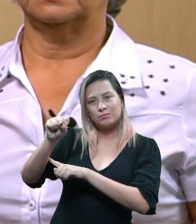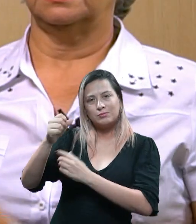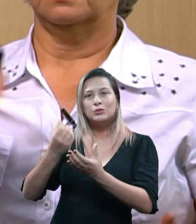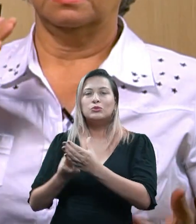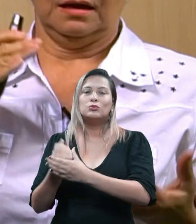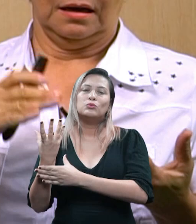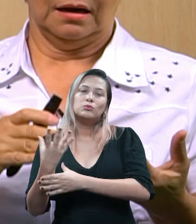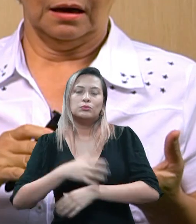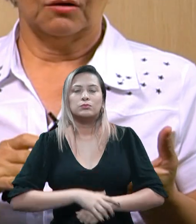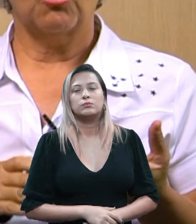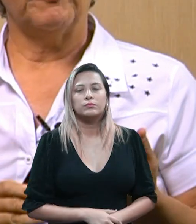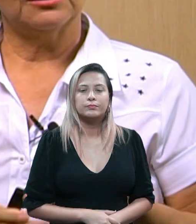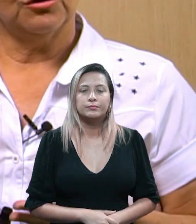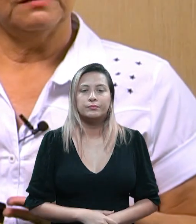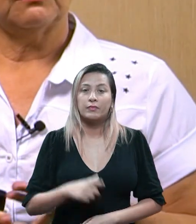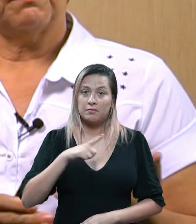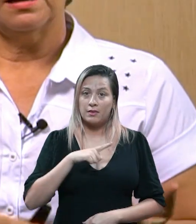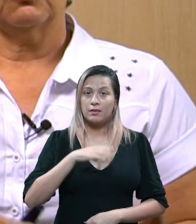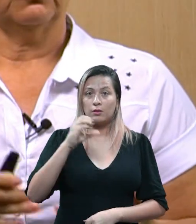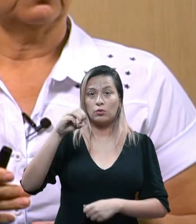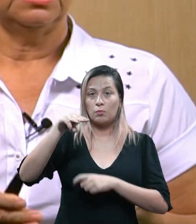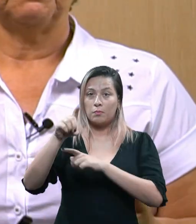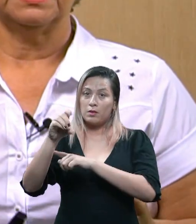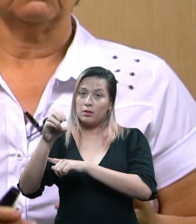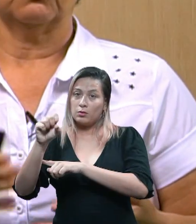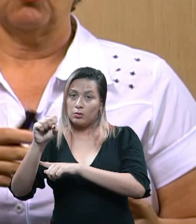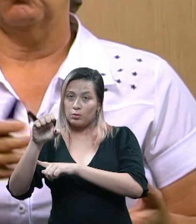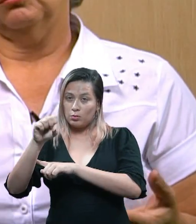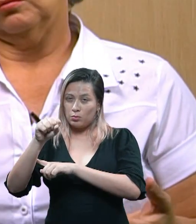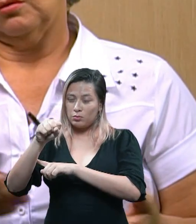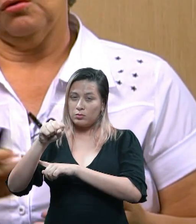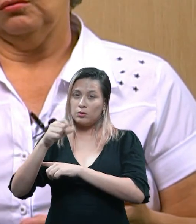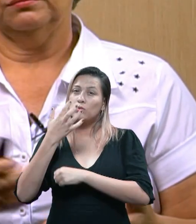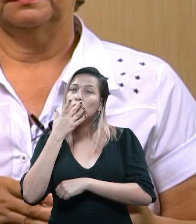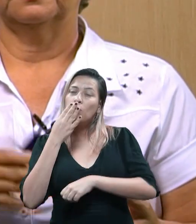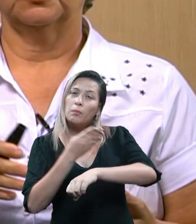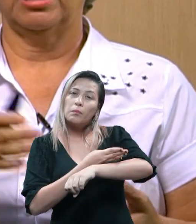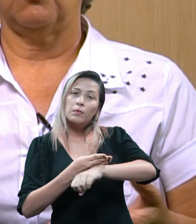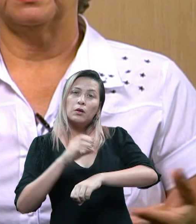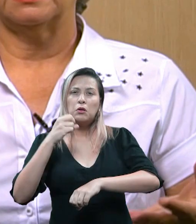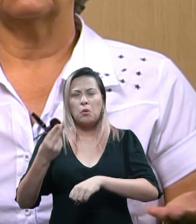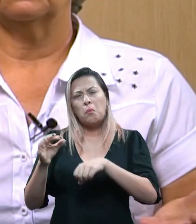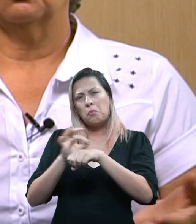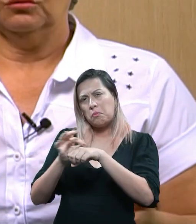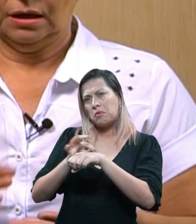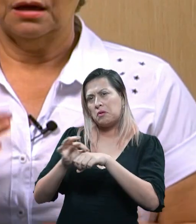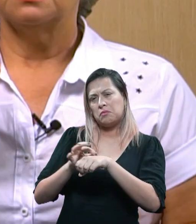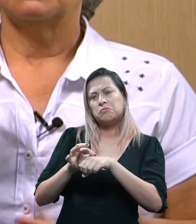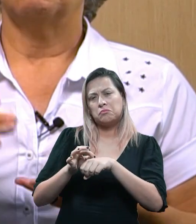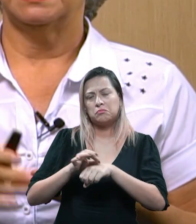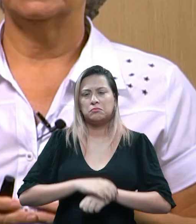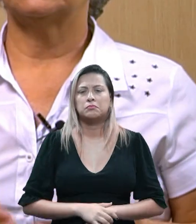vai ter comedões brancos e pretos, ou não é obrigado ter tudo,